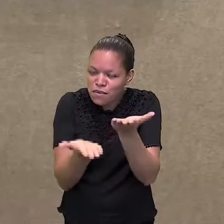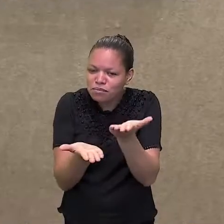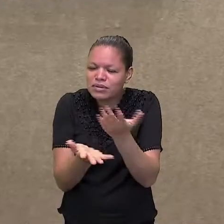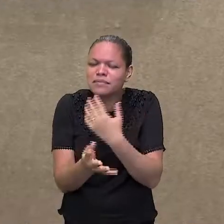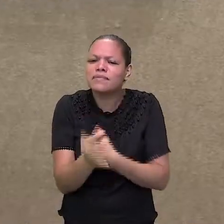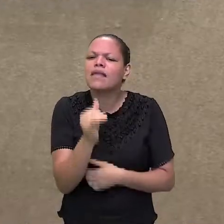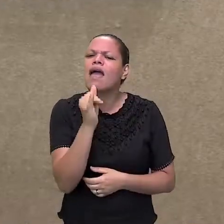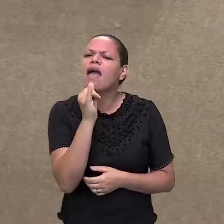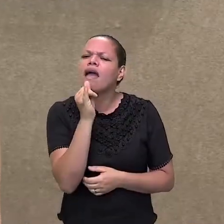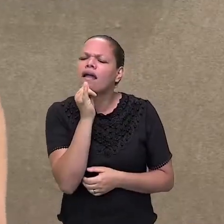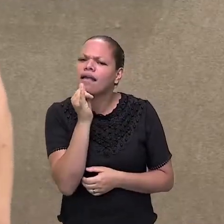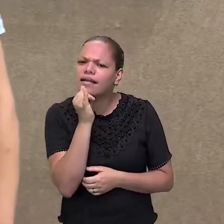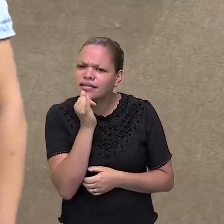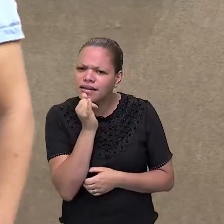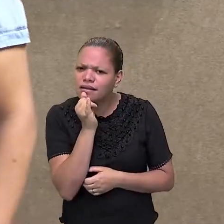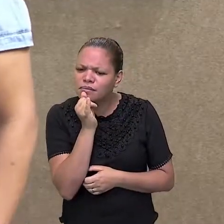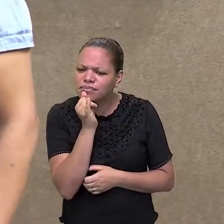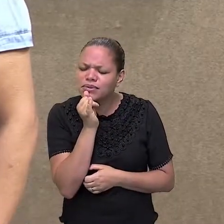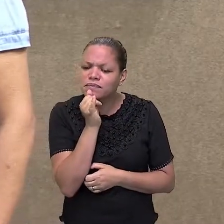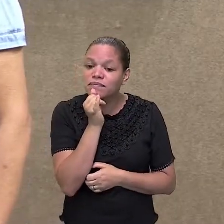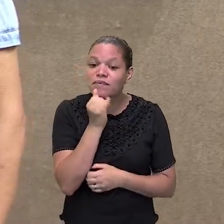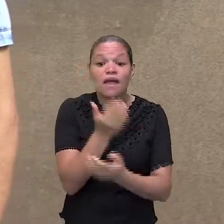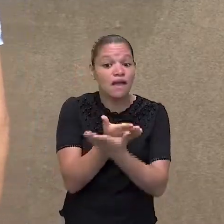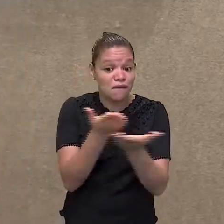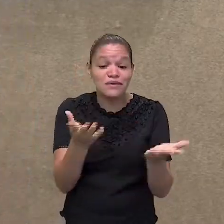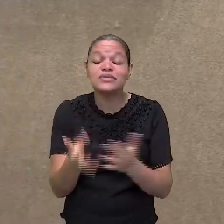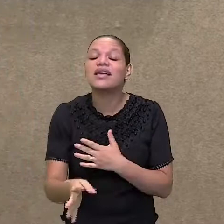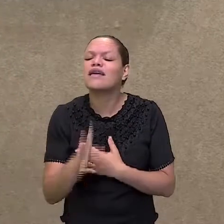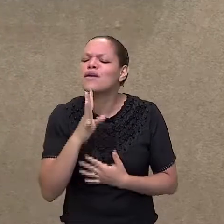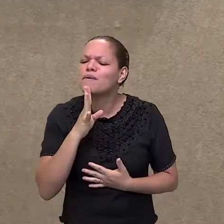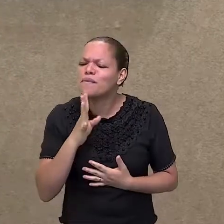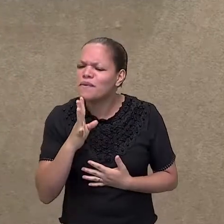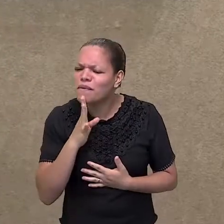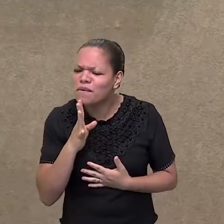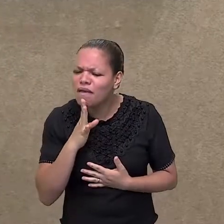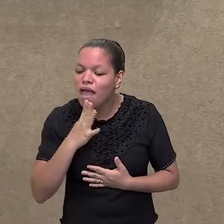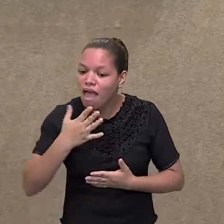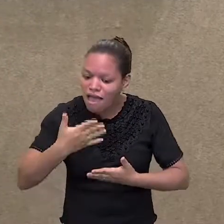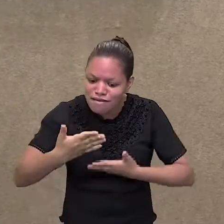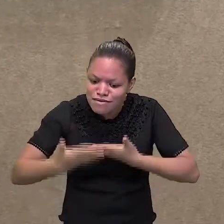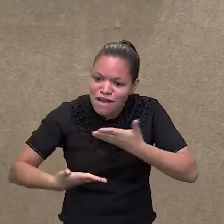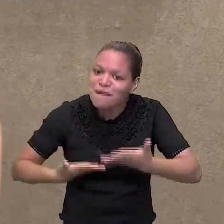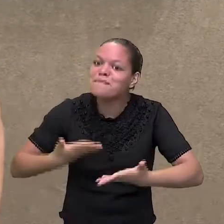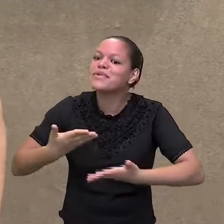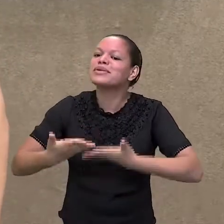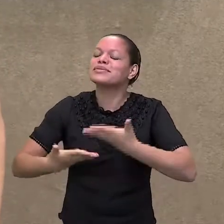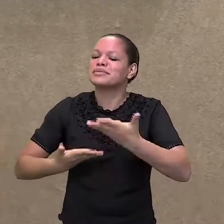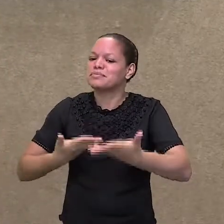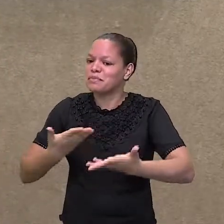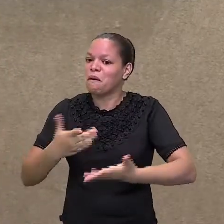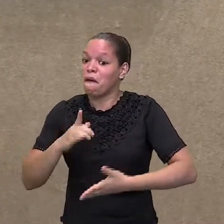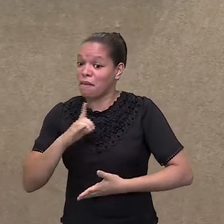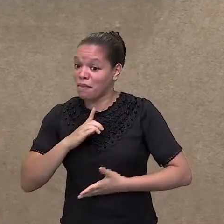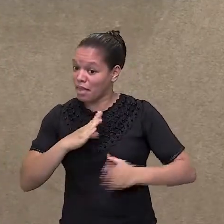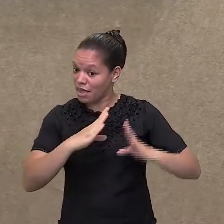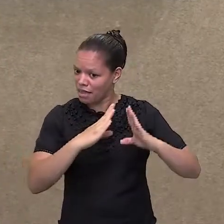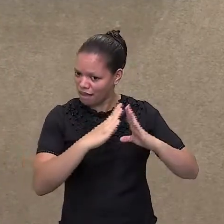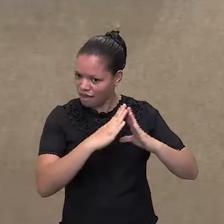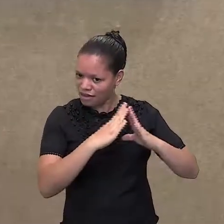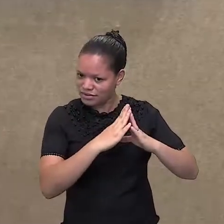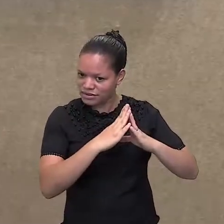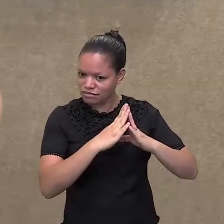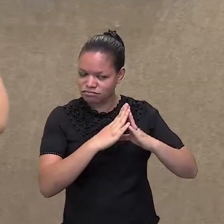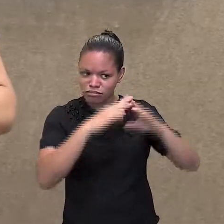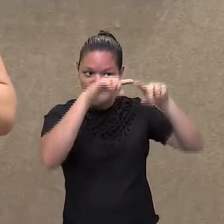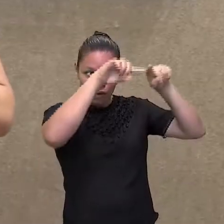que você conhece, já participou e talvez você tenha em casa? Um balão.